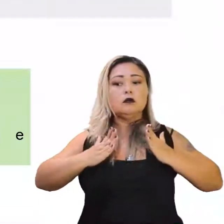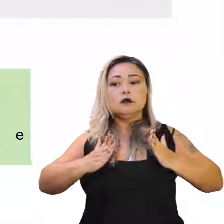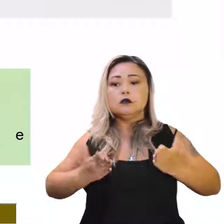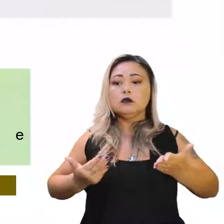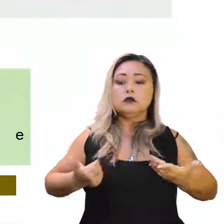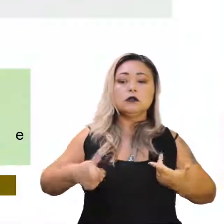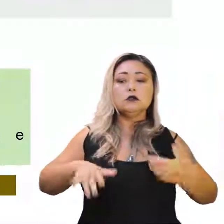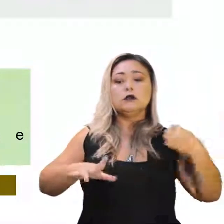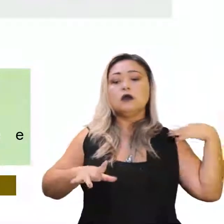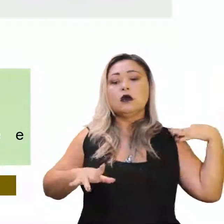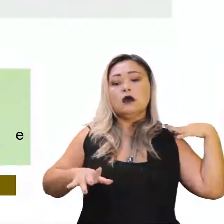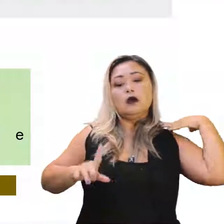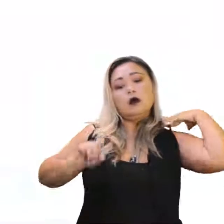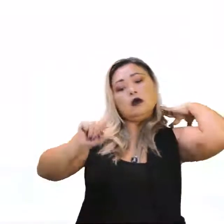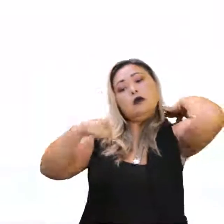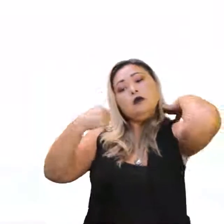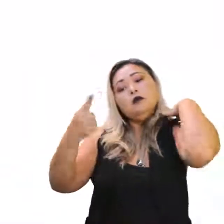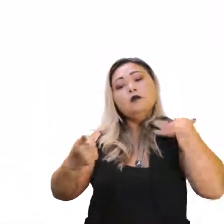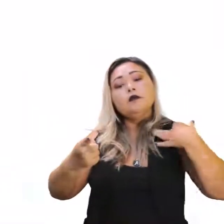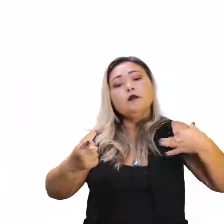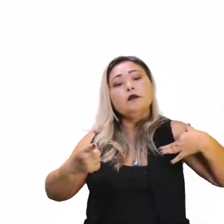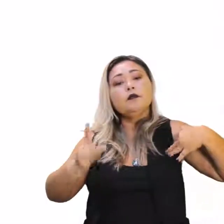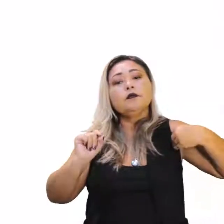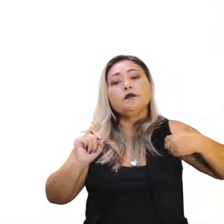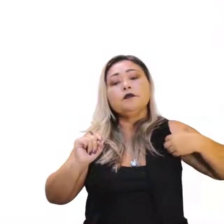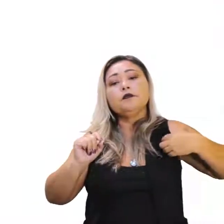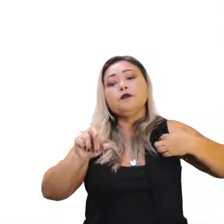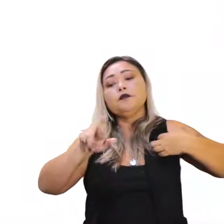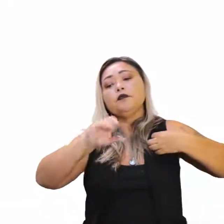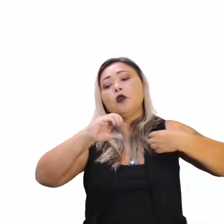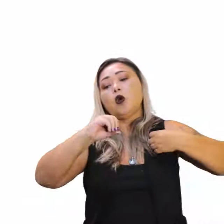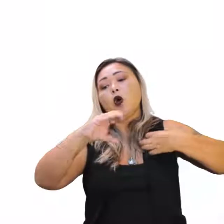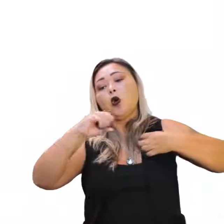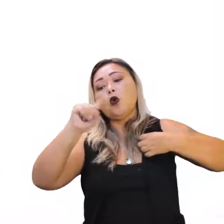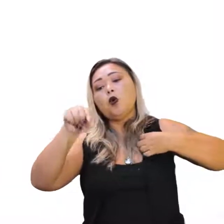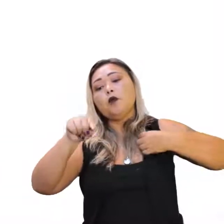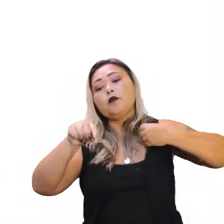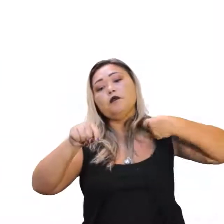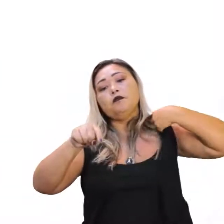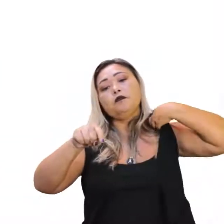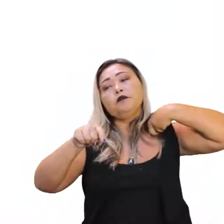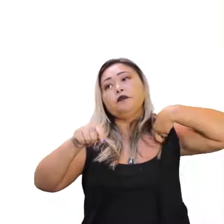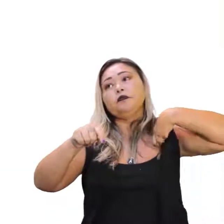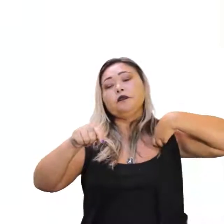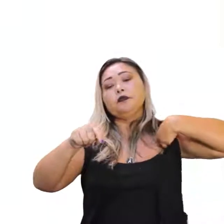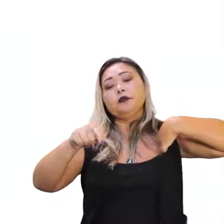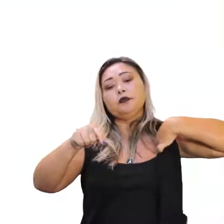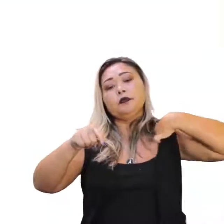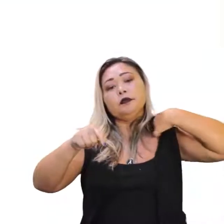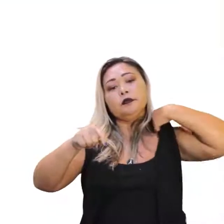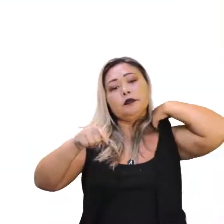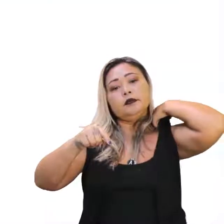E após o barroco veio o quê? O rococó, né? Essa tendência sobrepõe